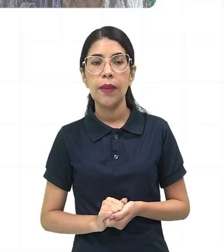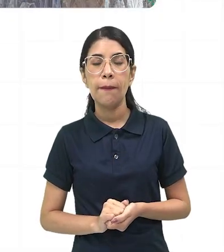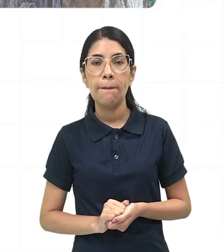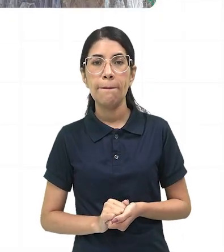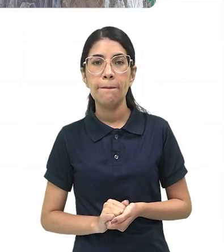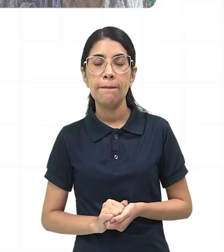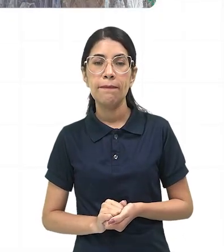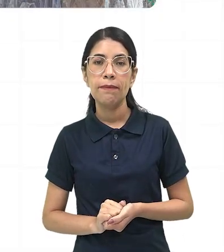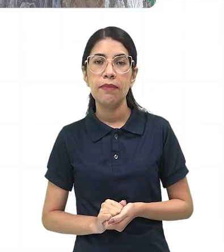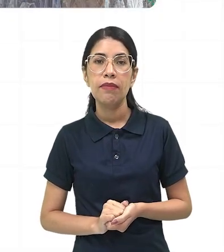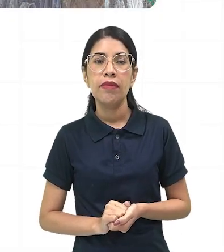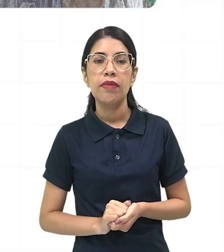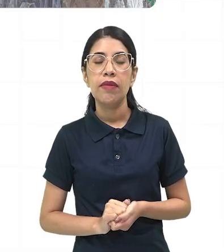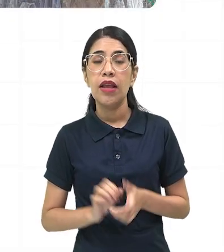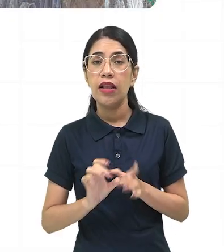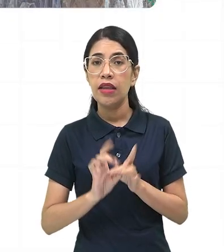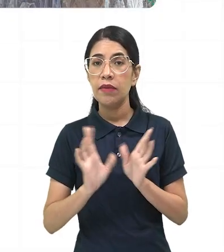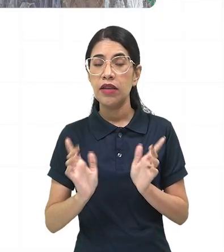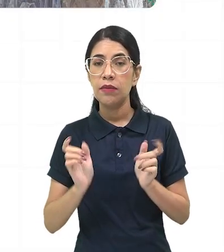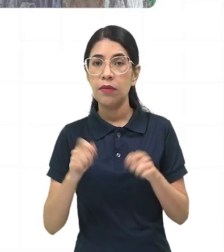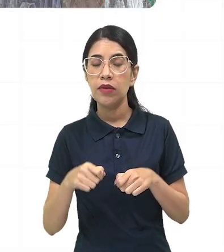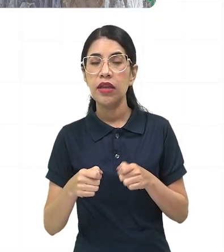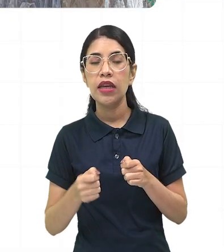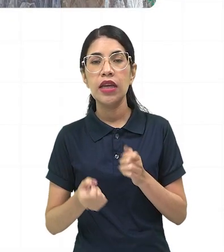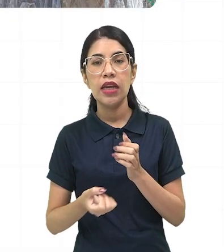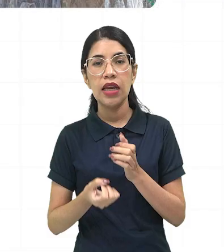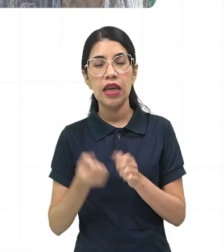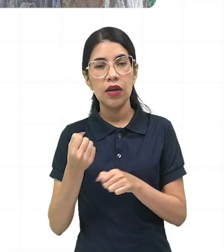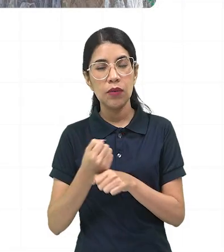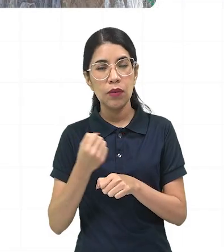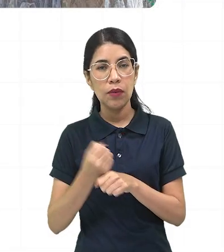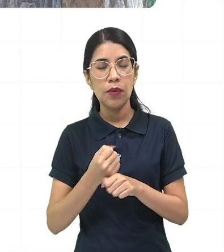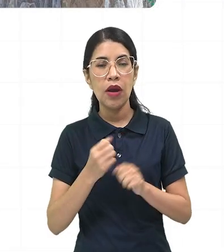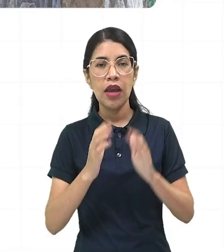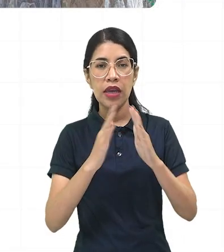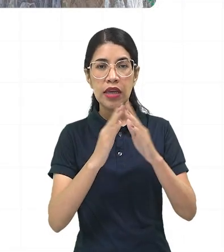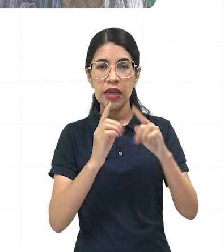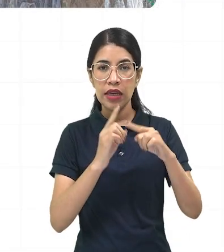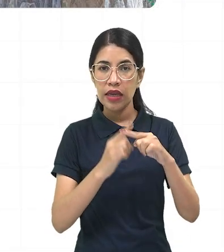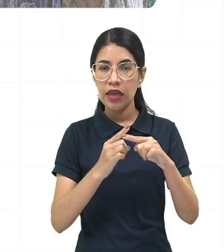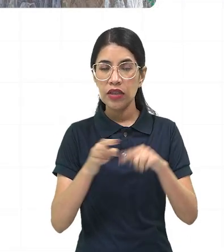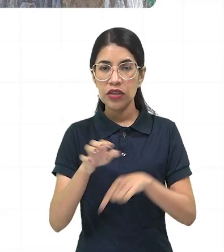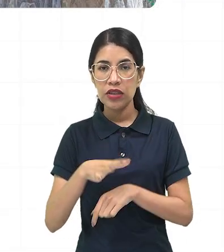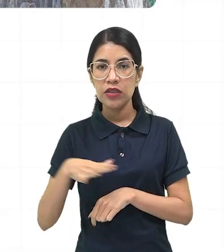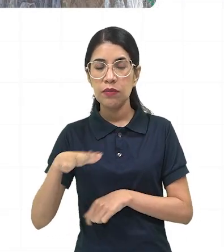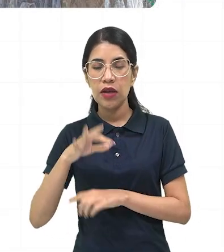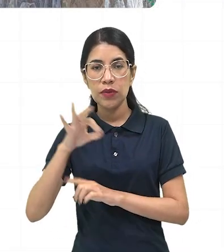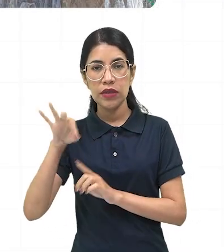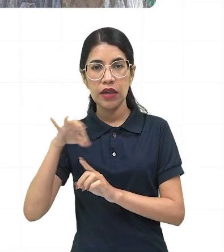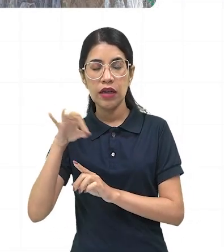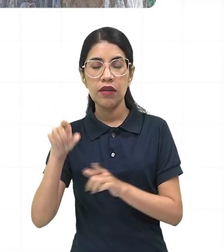cartela. A liberdade para a construção de templos e espaços sagrados.